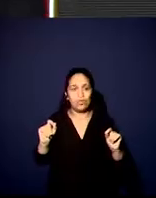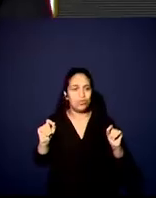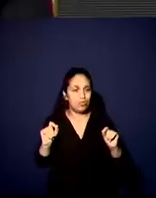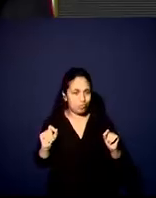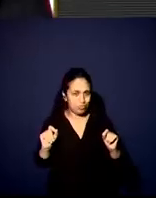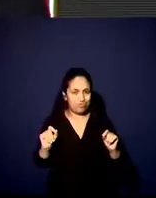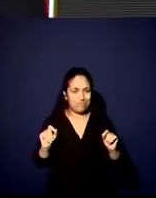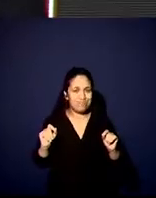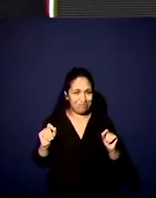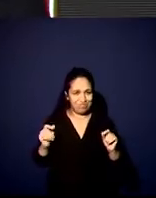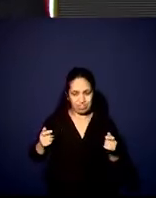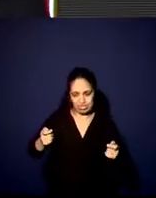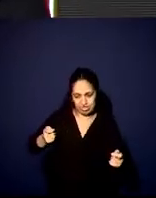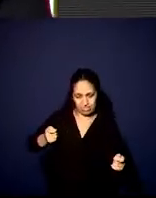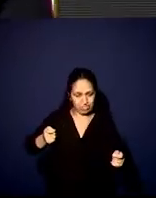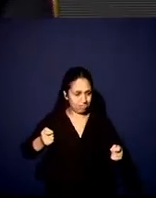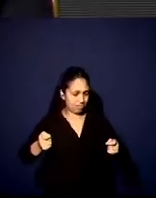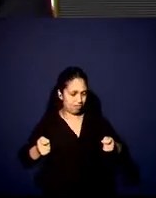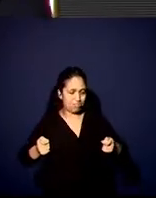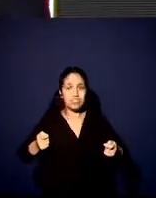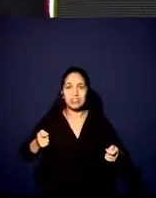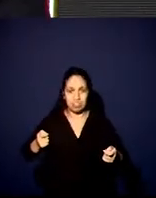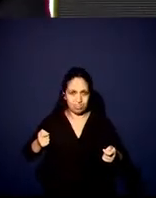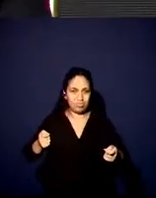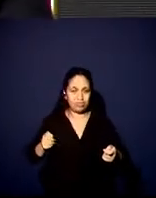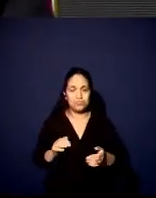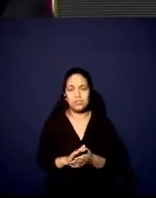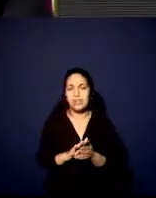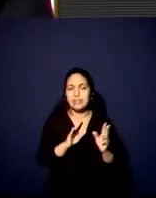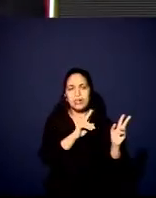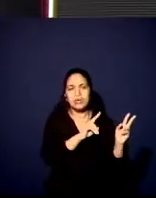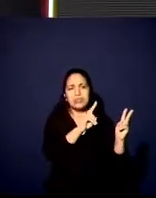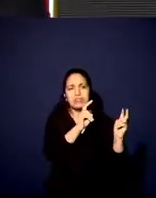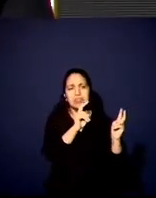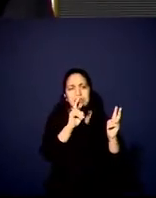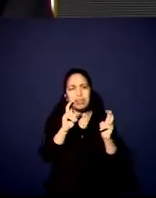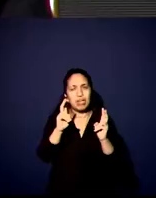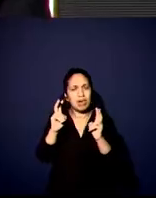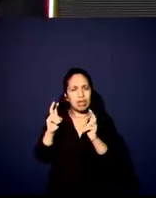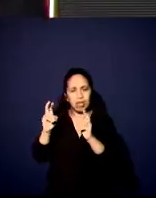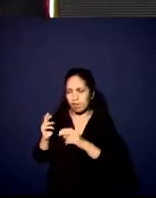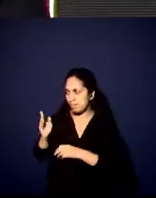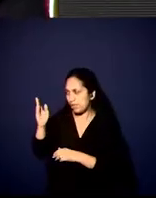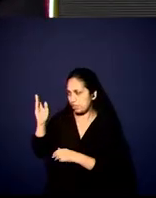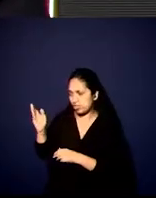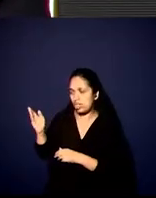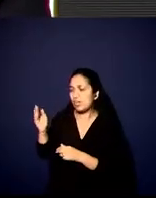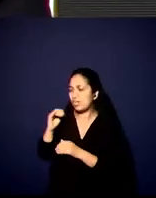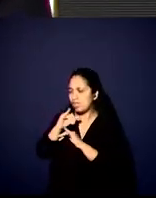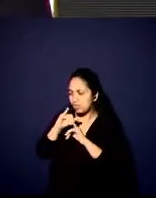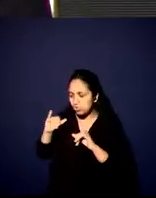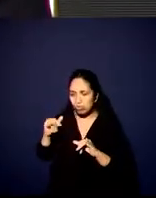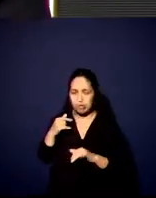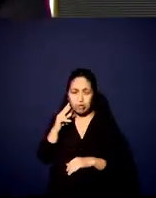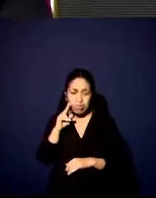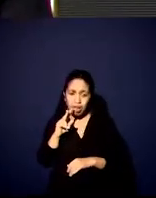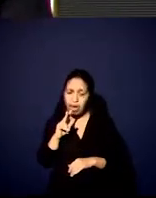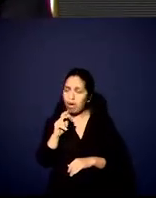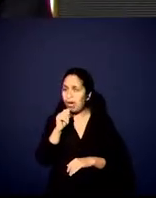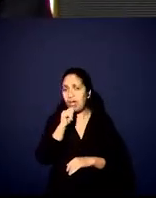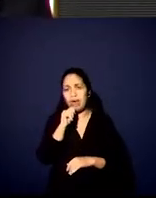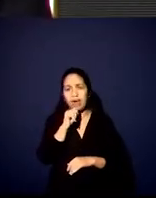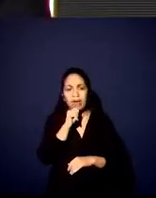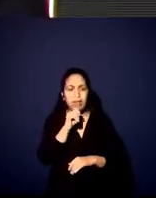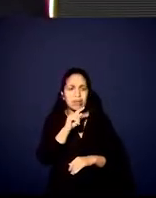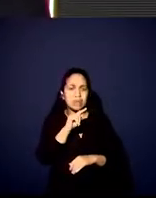negociar e conversar sobre isso muitos temas que são tratados e que você mencionou aqui eu não ouvi ainda mas quando a gente fala